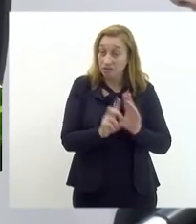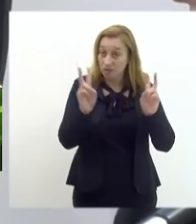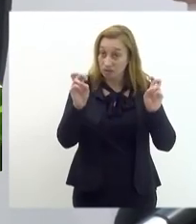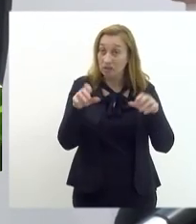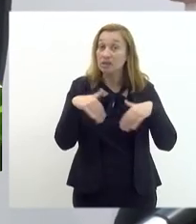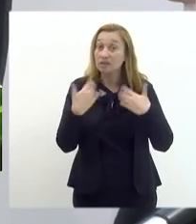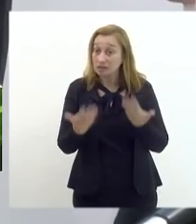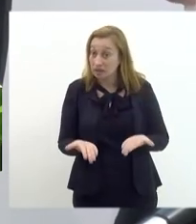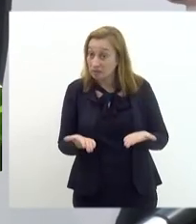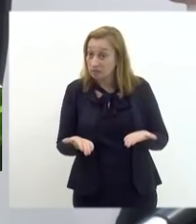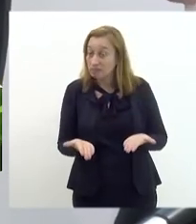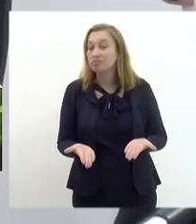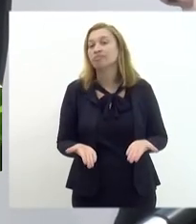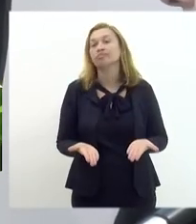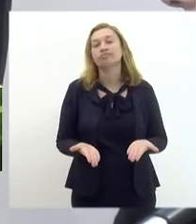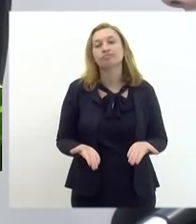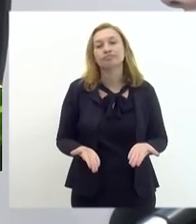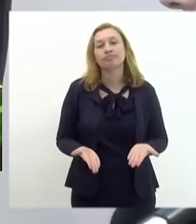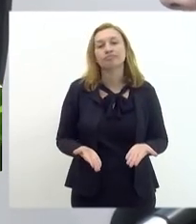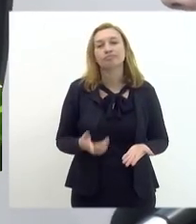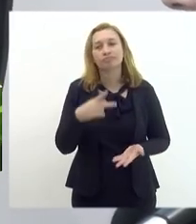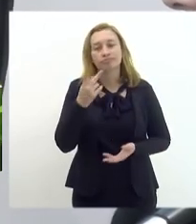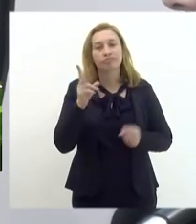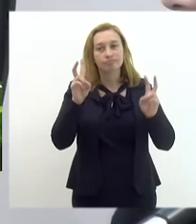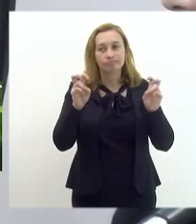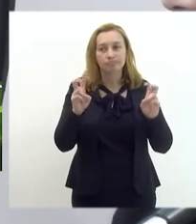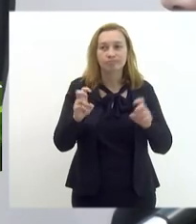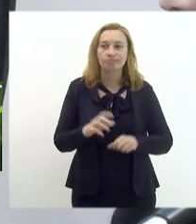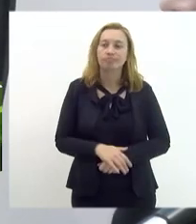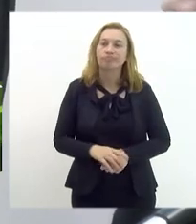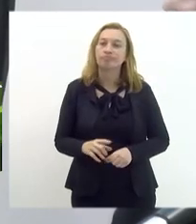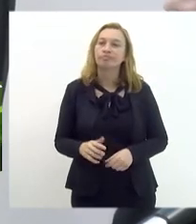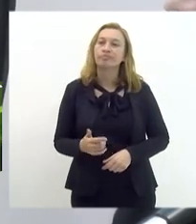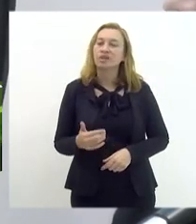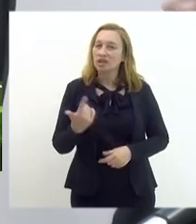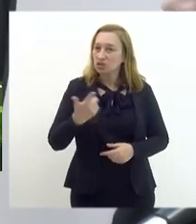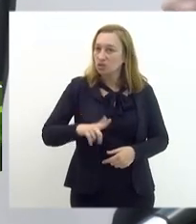Então, também realçar essa questão, mais uma